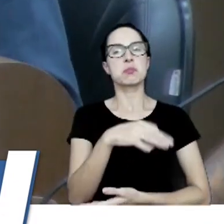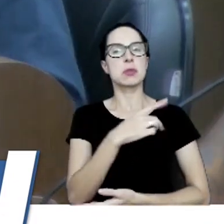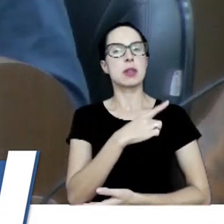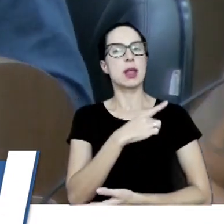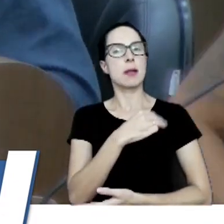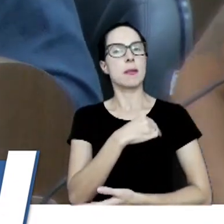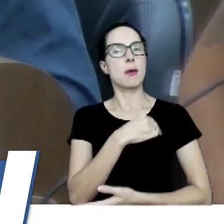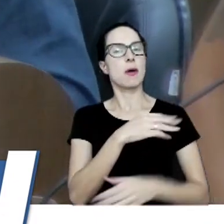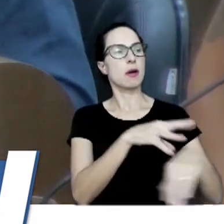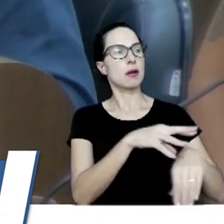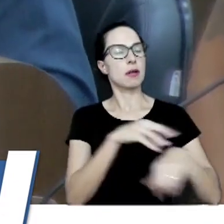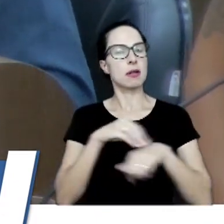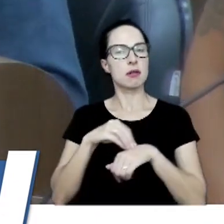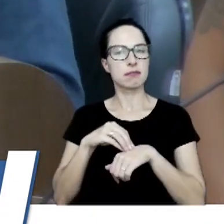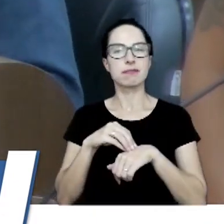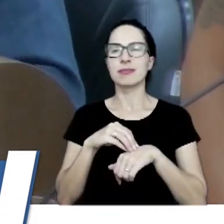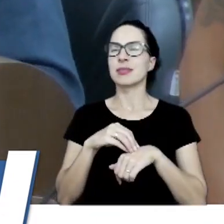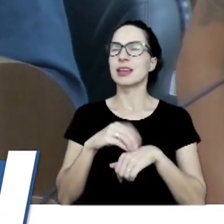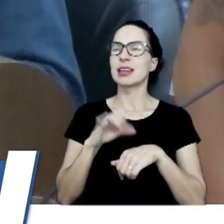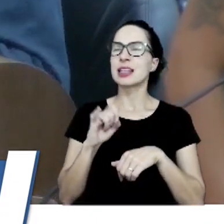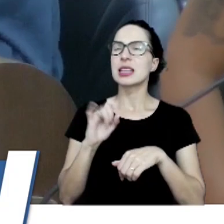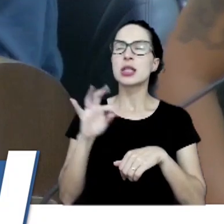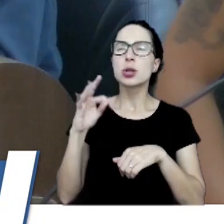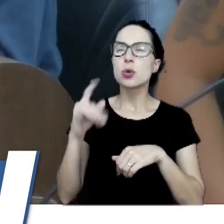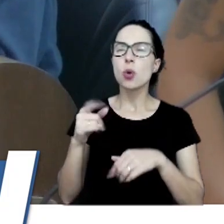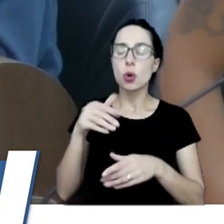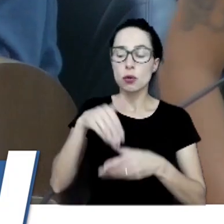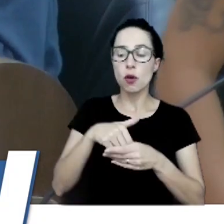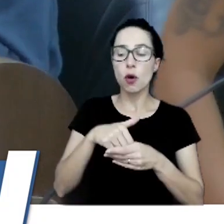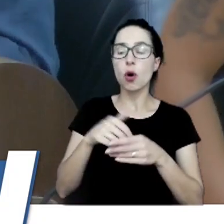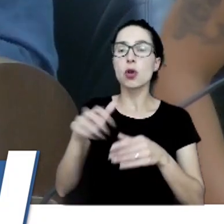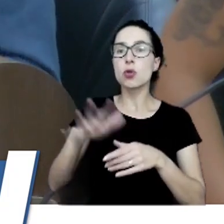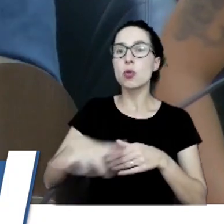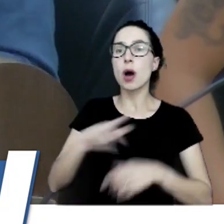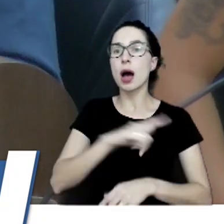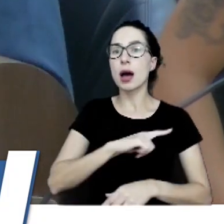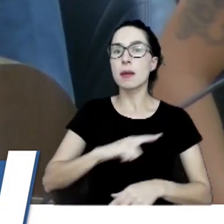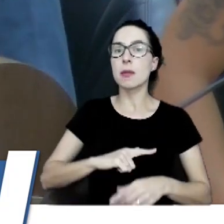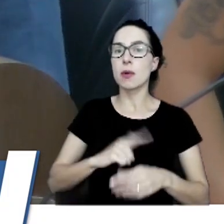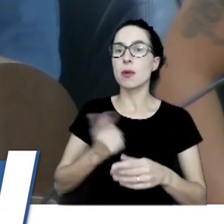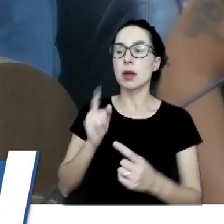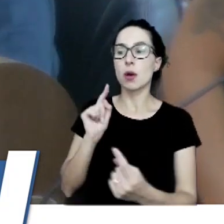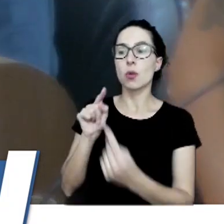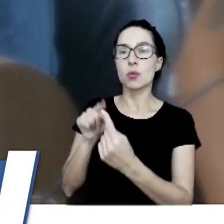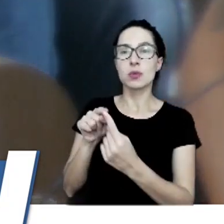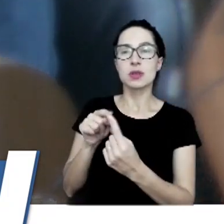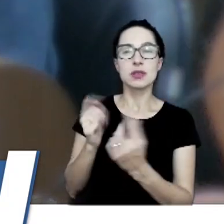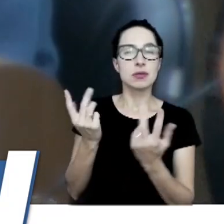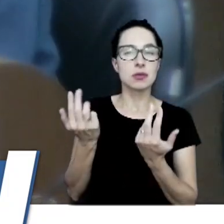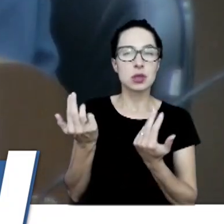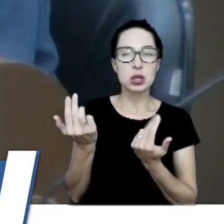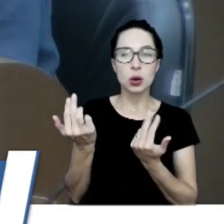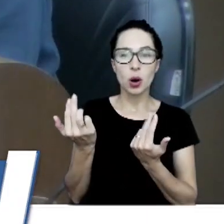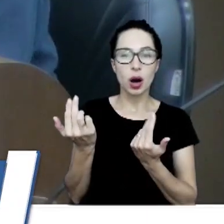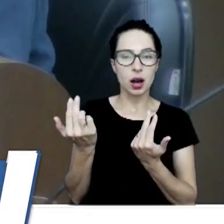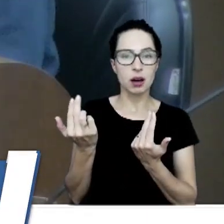estivesse cuidando de uma chácara, mesma coisa que estivesse cuidando da casa, tanto, não só na parte de zeladoria, como na